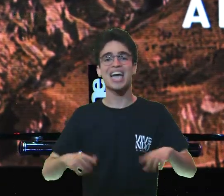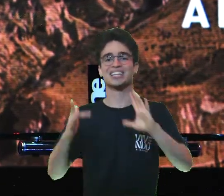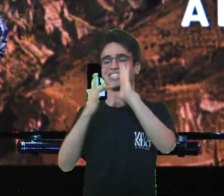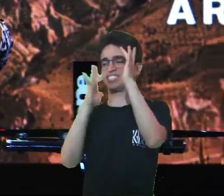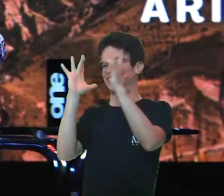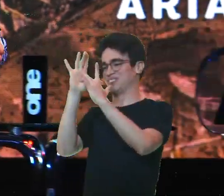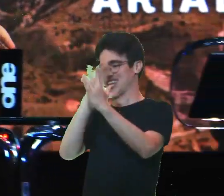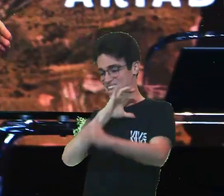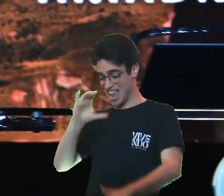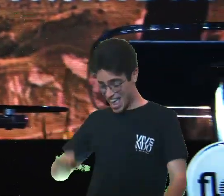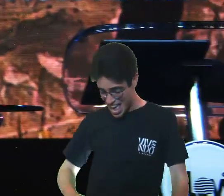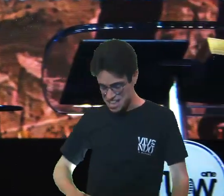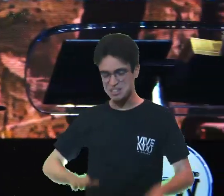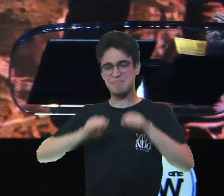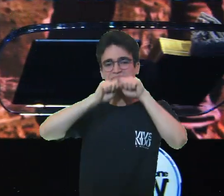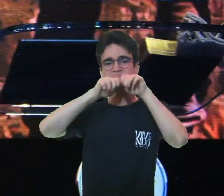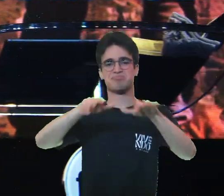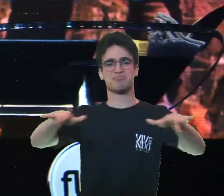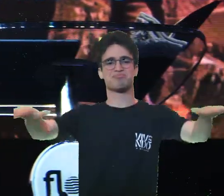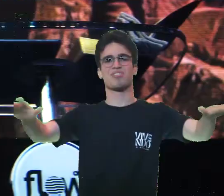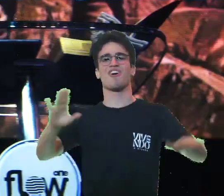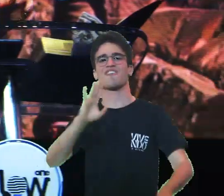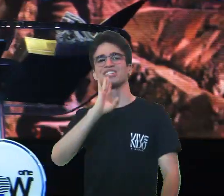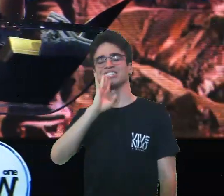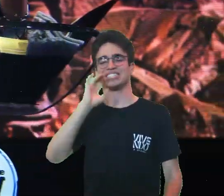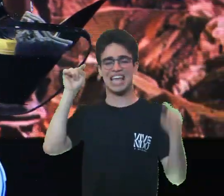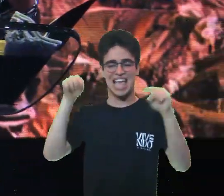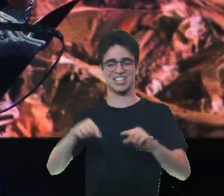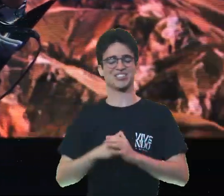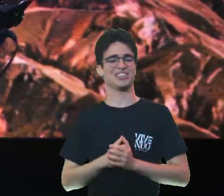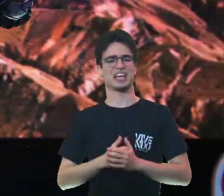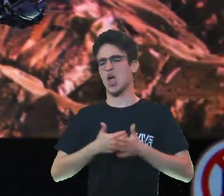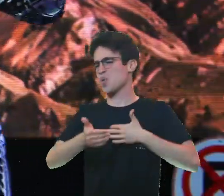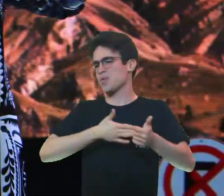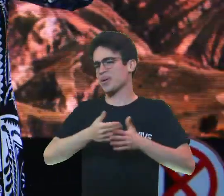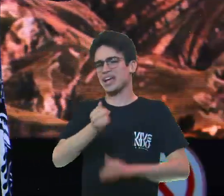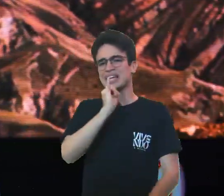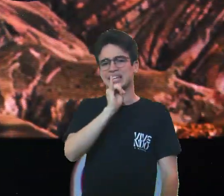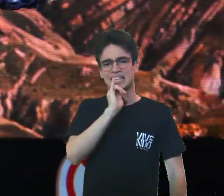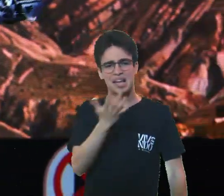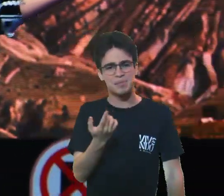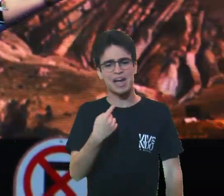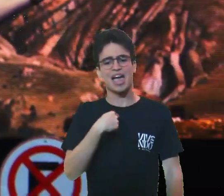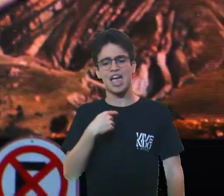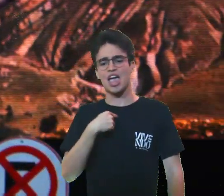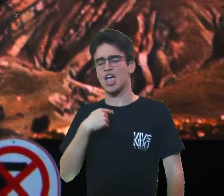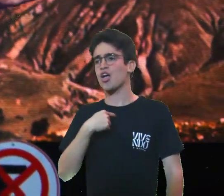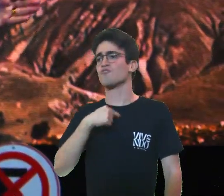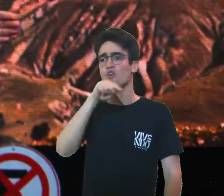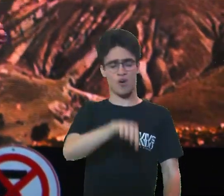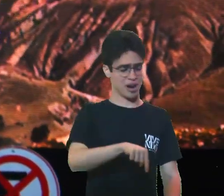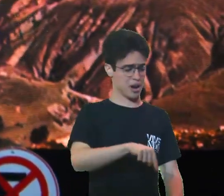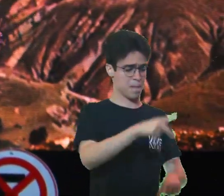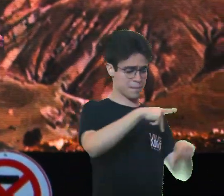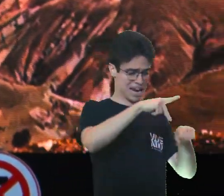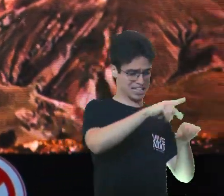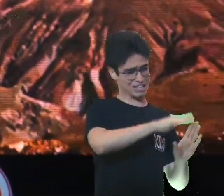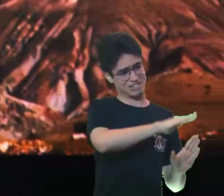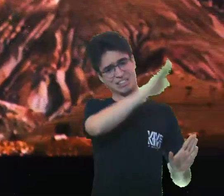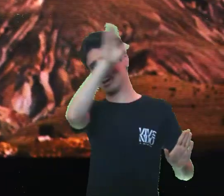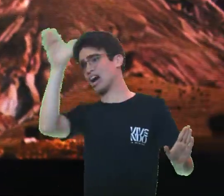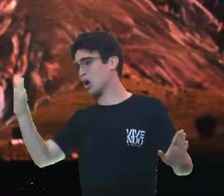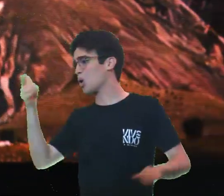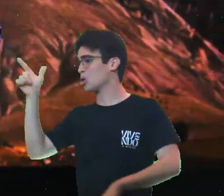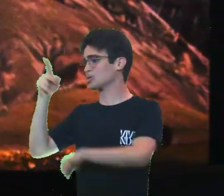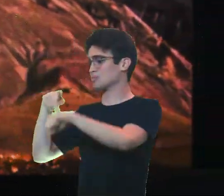seu reino sejam conhecidos. Não interessa se eu seja alguém que vai atravessar um continente ou se eu sou